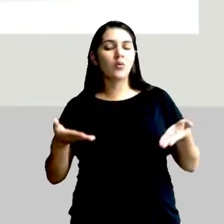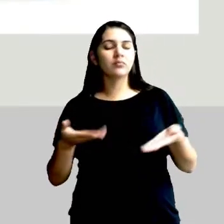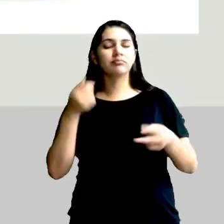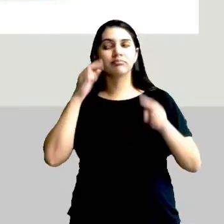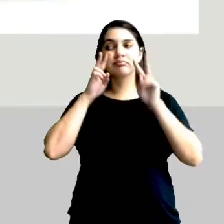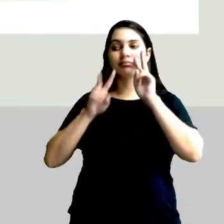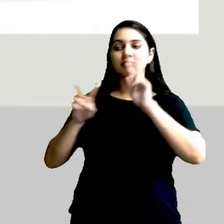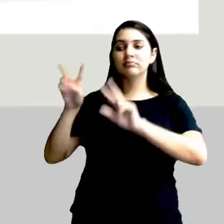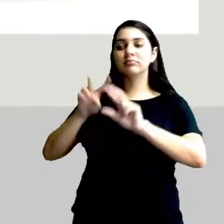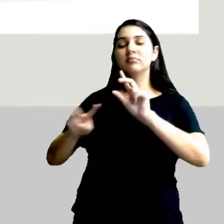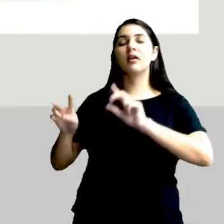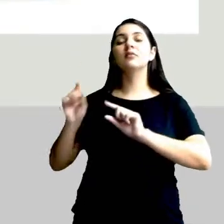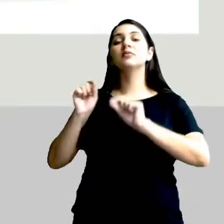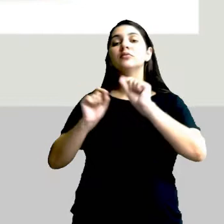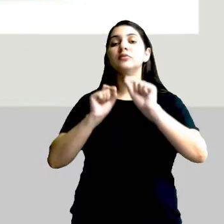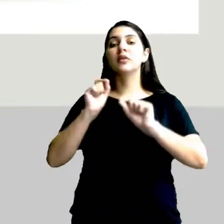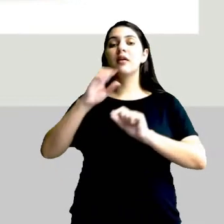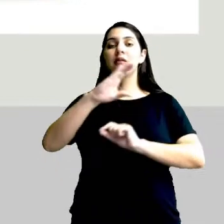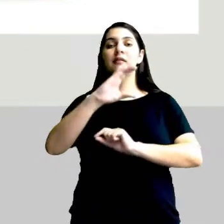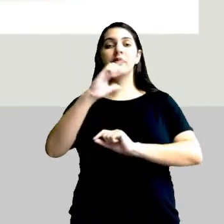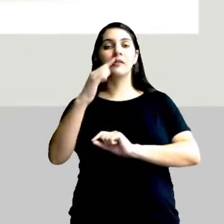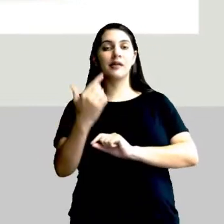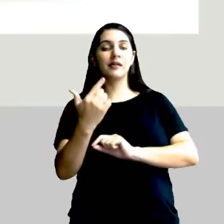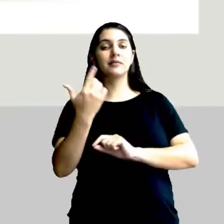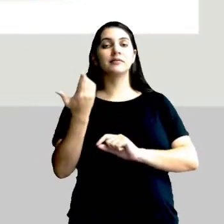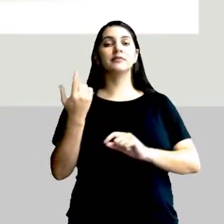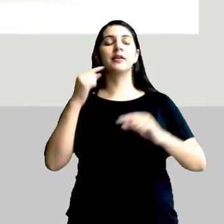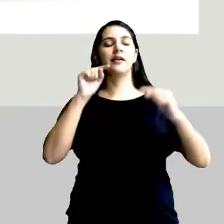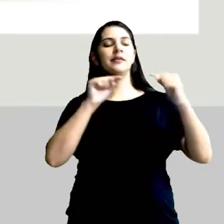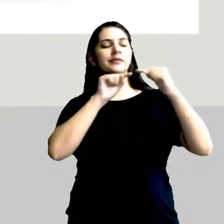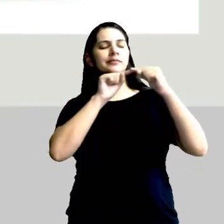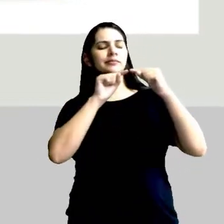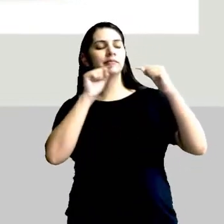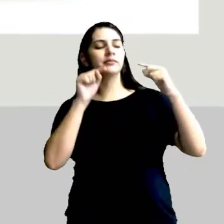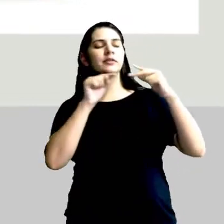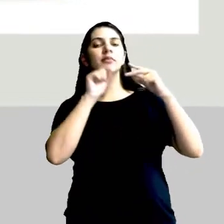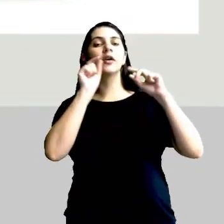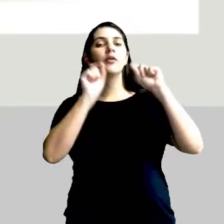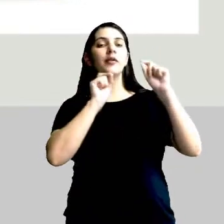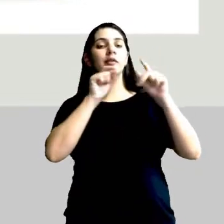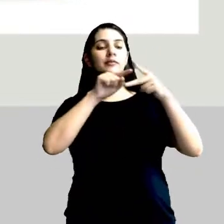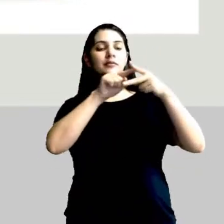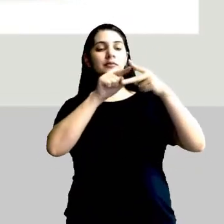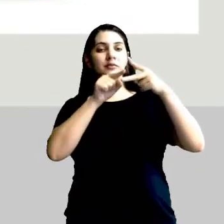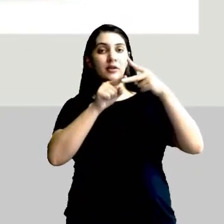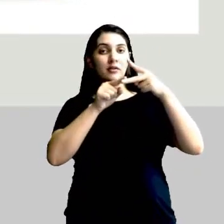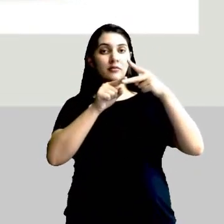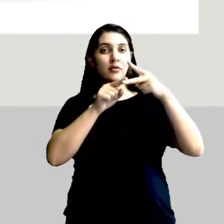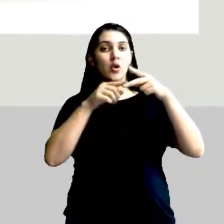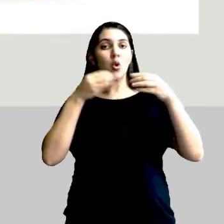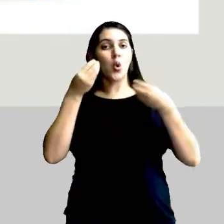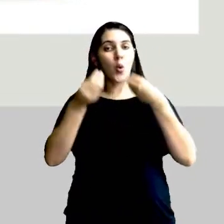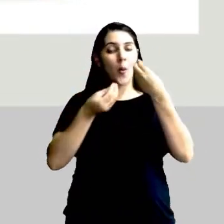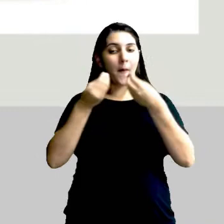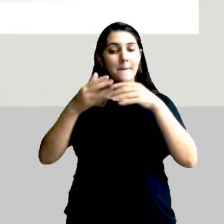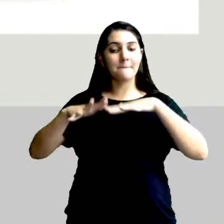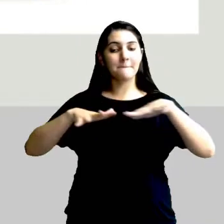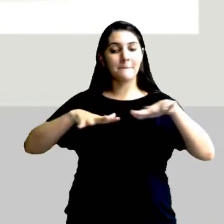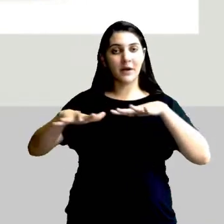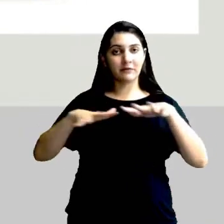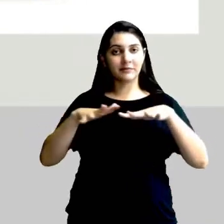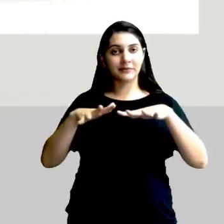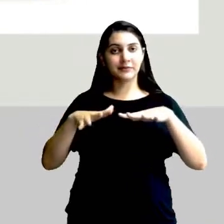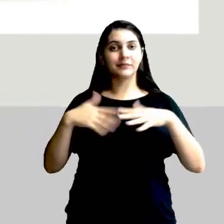Hoje nós vamos ver um pouco, classificar e identificar os ângulos através do movimento.